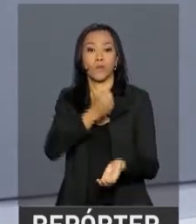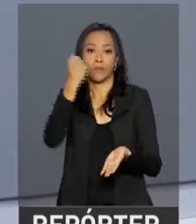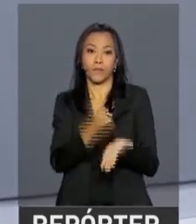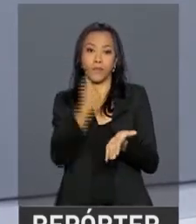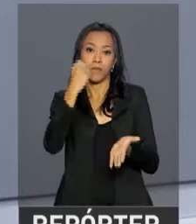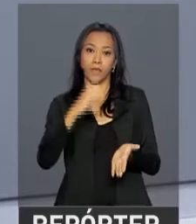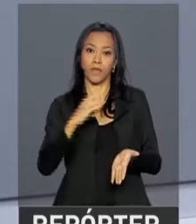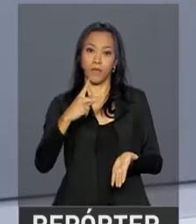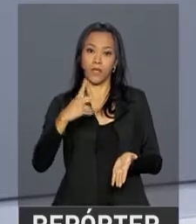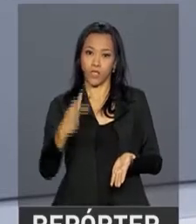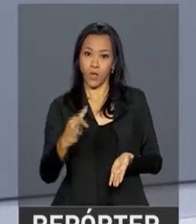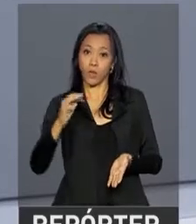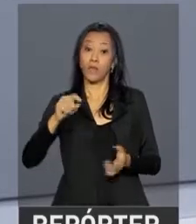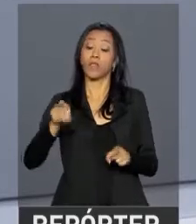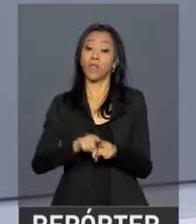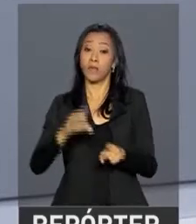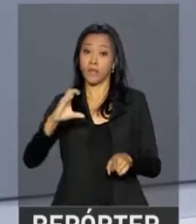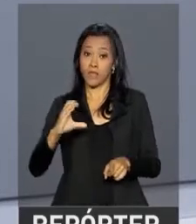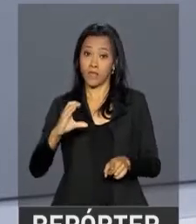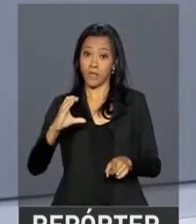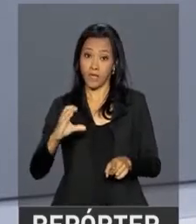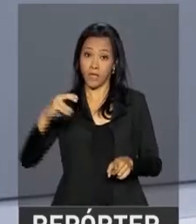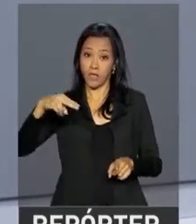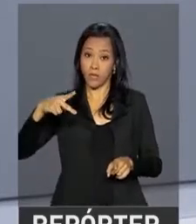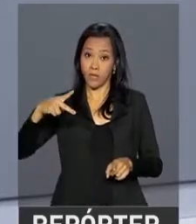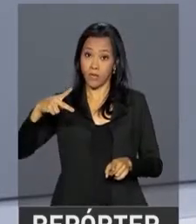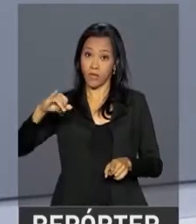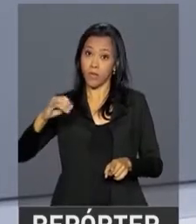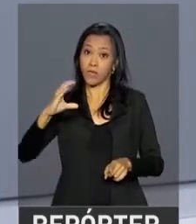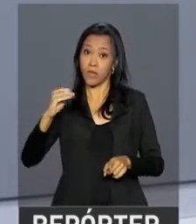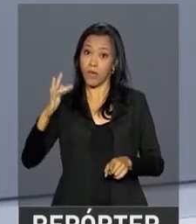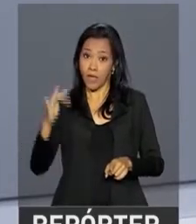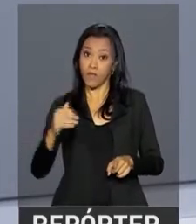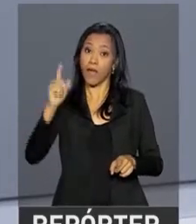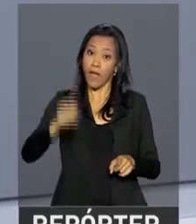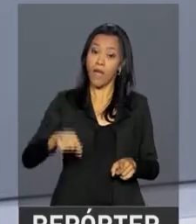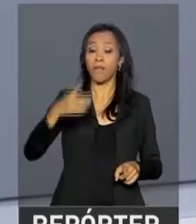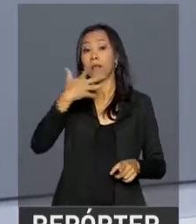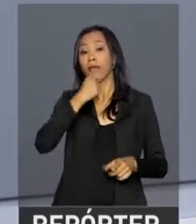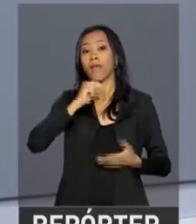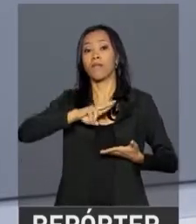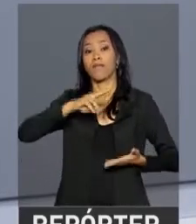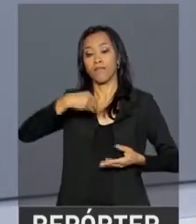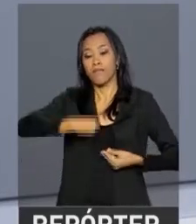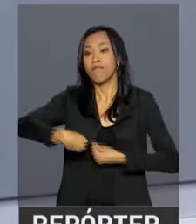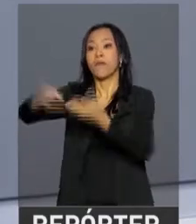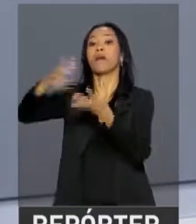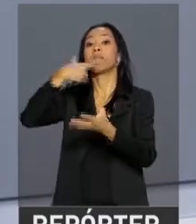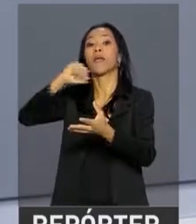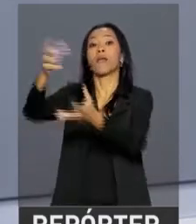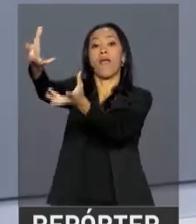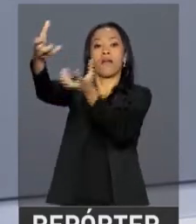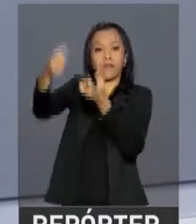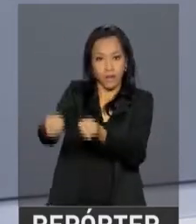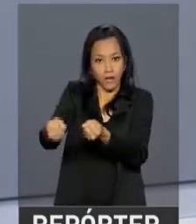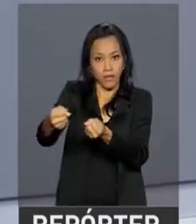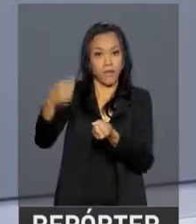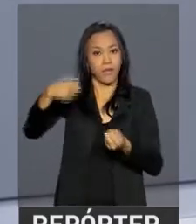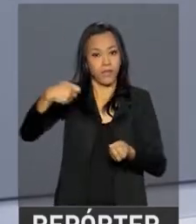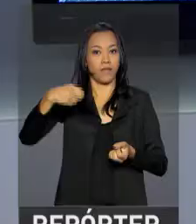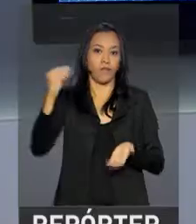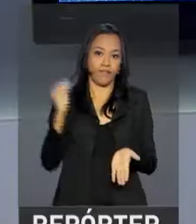e CNPJ para o rastreio vale tanto para remetentes quanto destinatários e deve ser informado na hora da